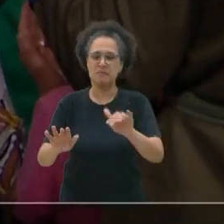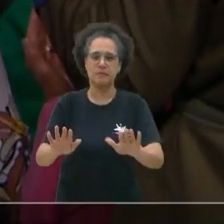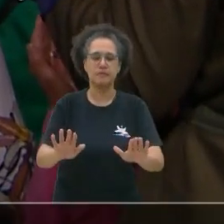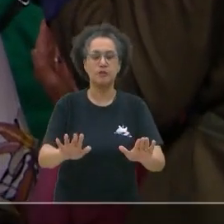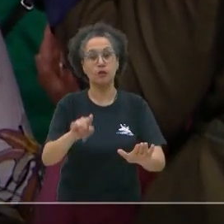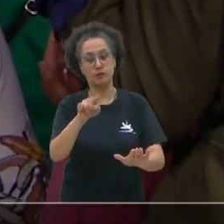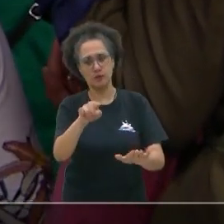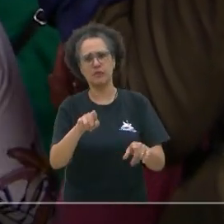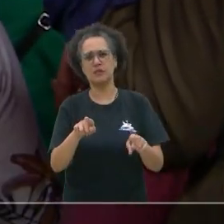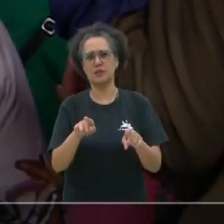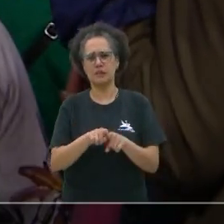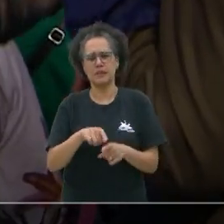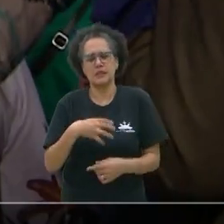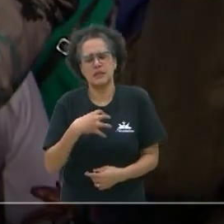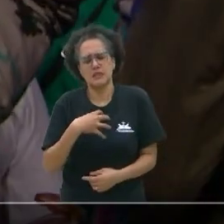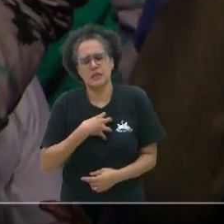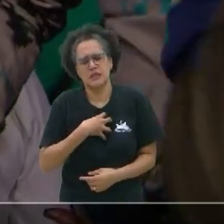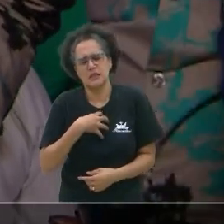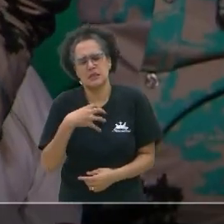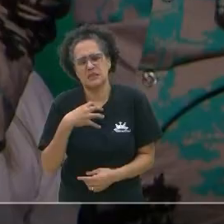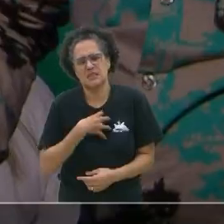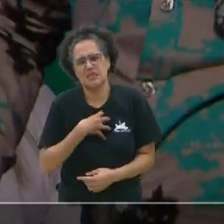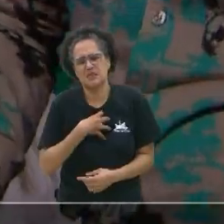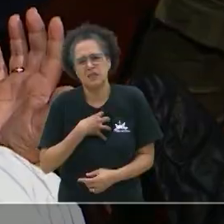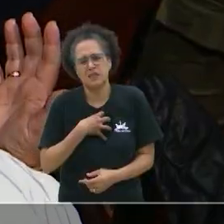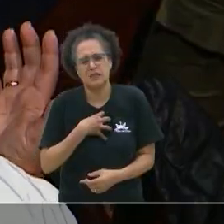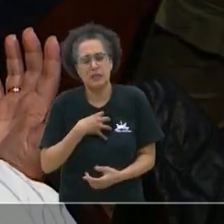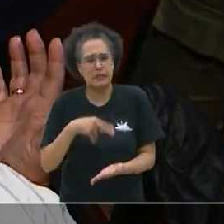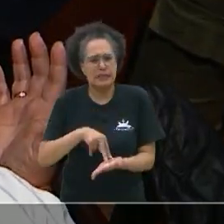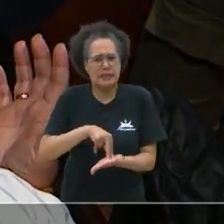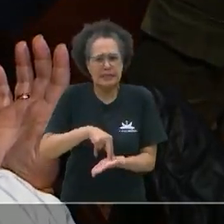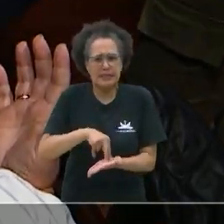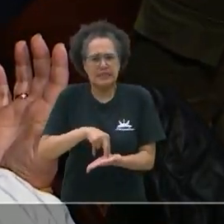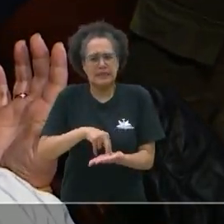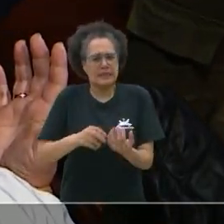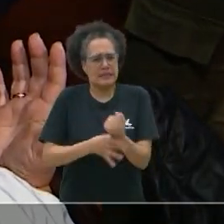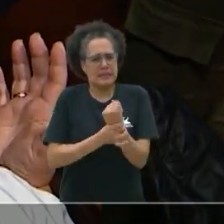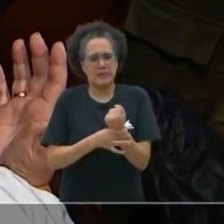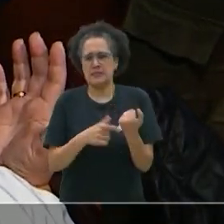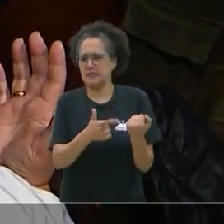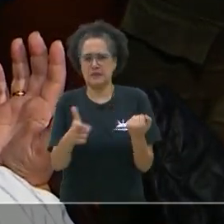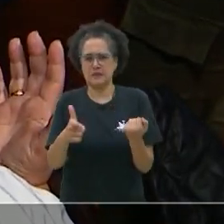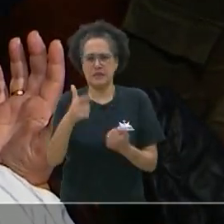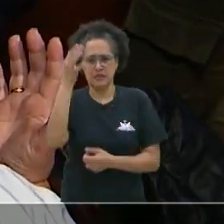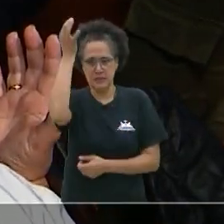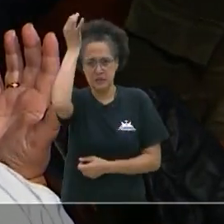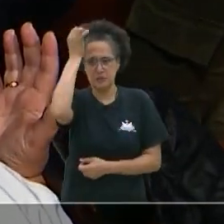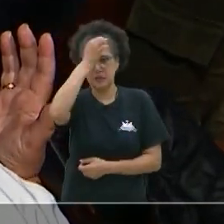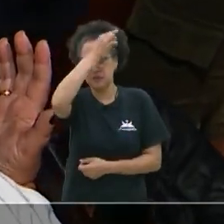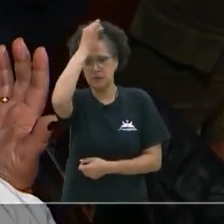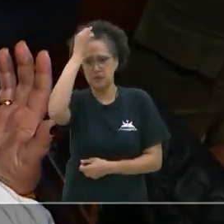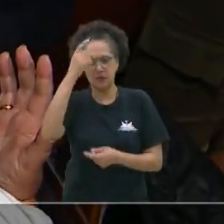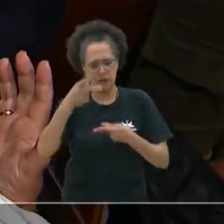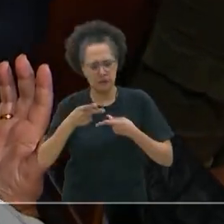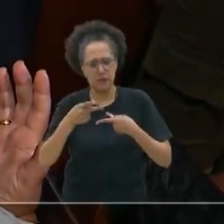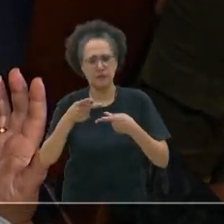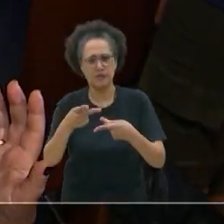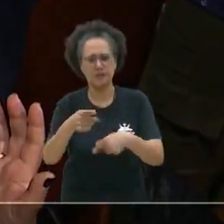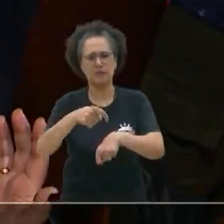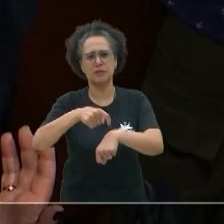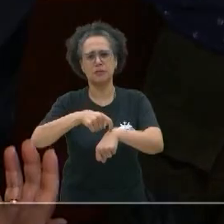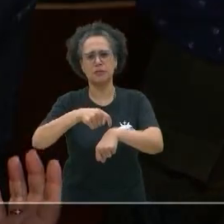Você que estava com esse sentimento, com essa insegurança, que o Espírito Santo possa te visitar nesse